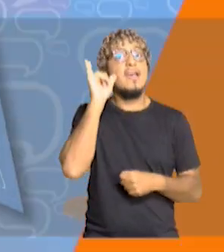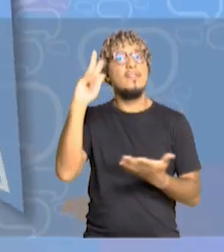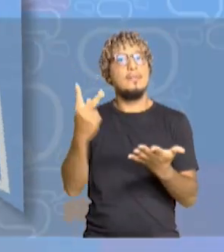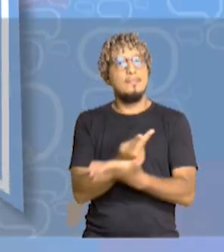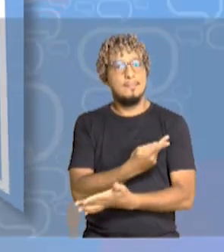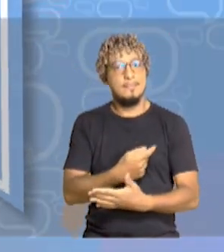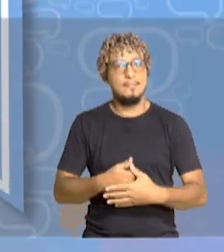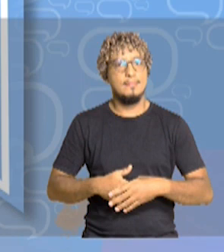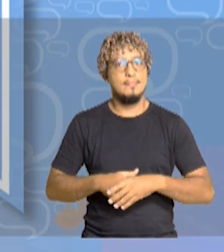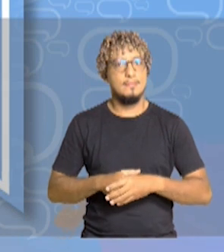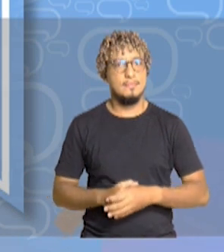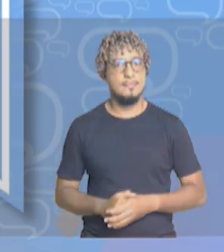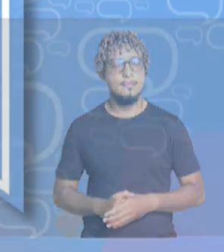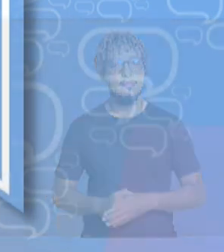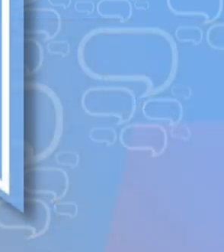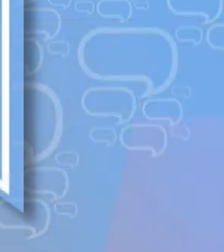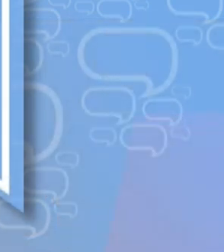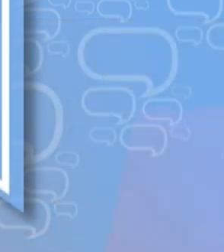lesões